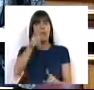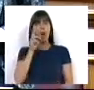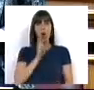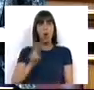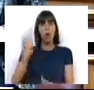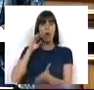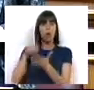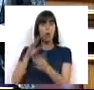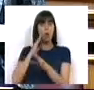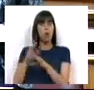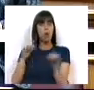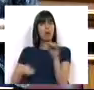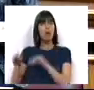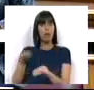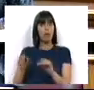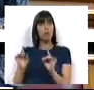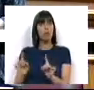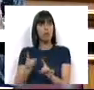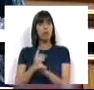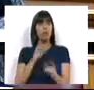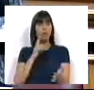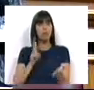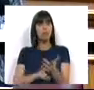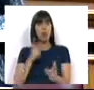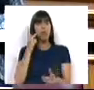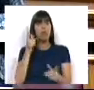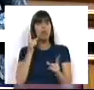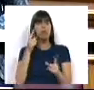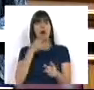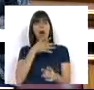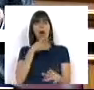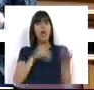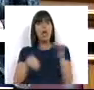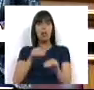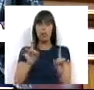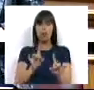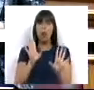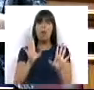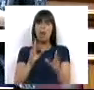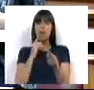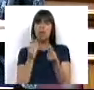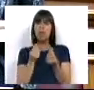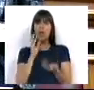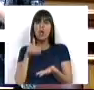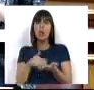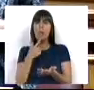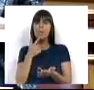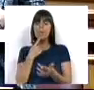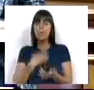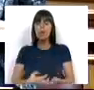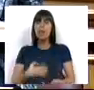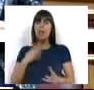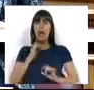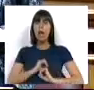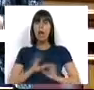para o resultado das últimas eleições, porque de facto não deve viver só de eleições, mas não deve deixar de interpretar os resultados e a